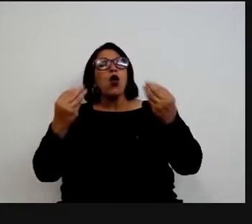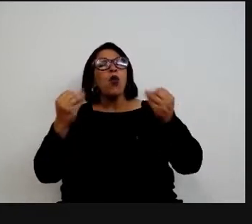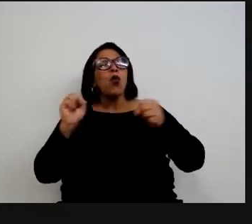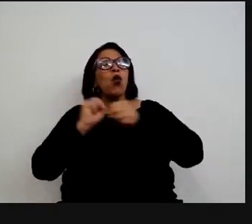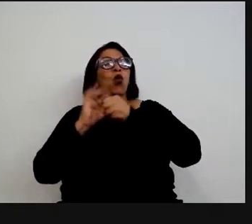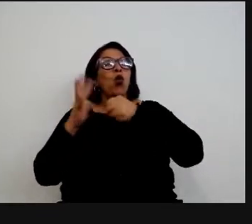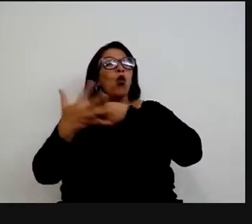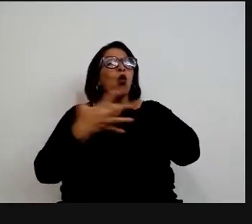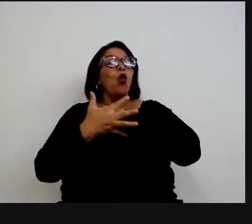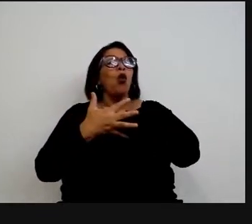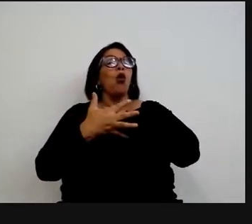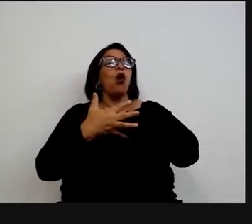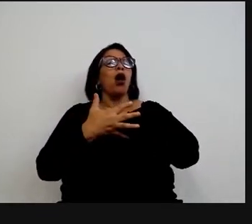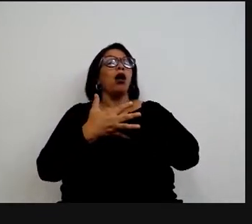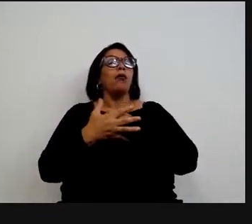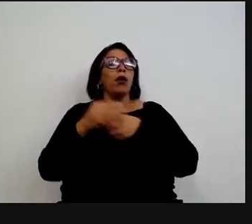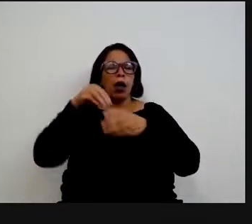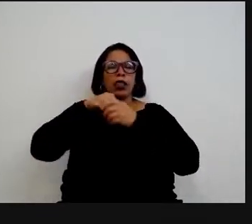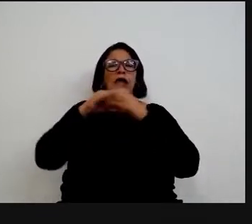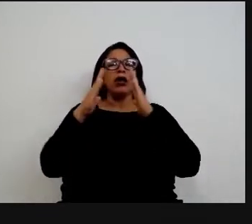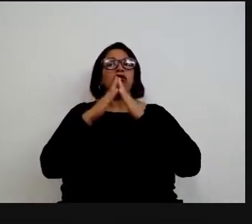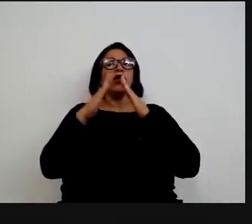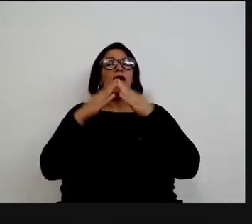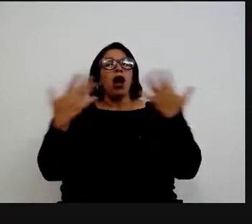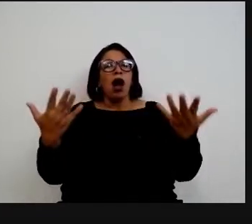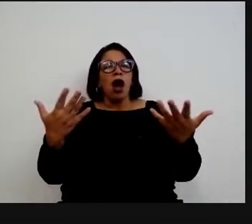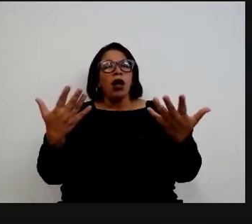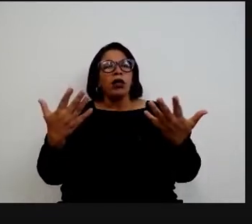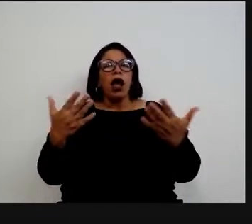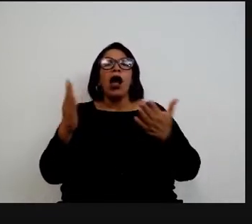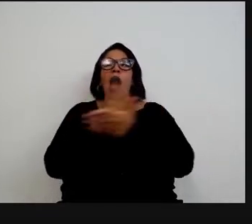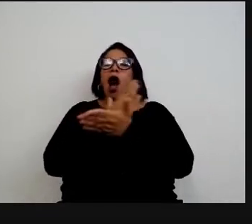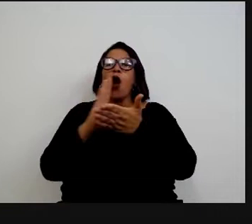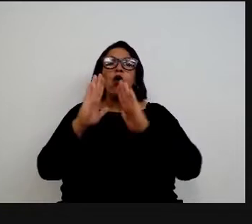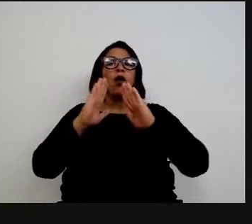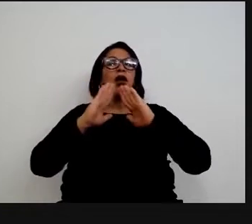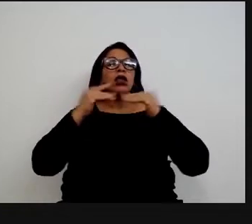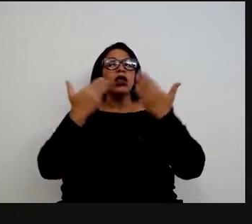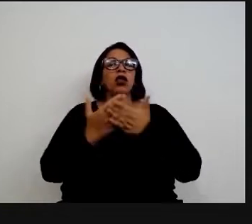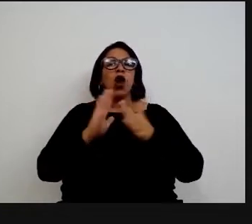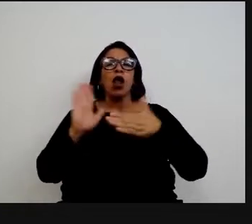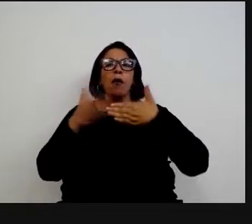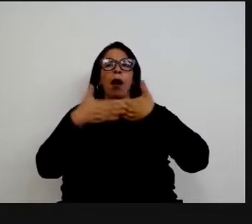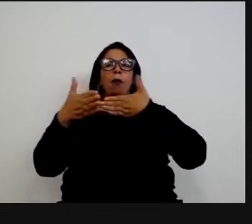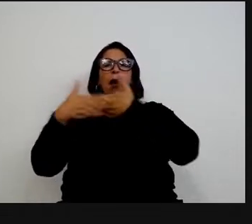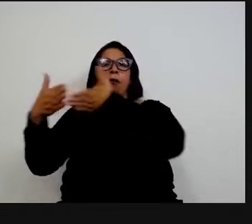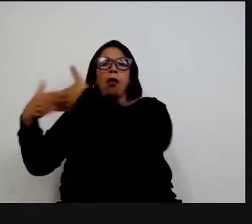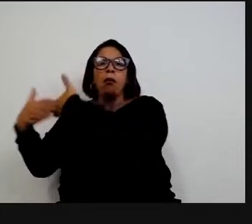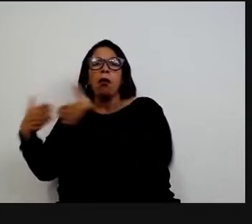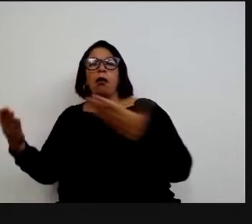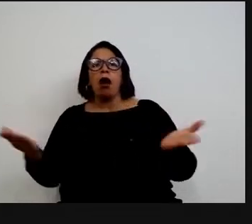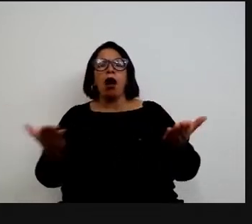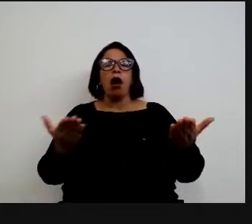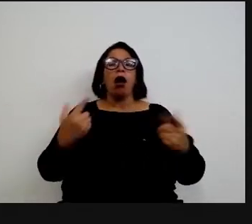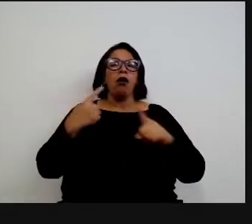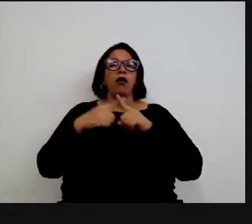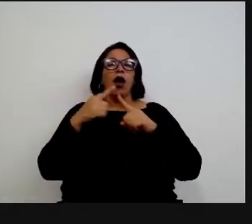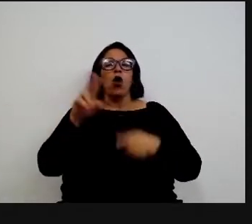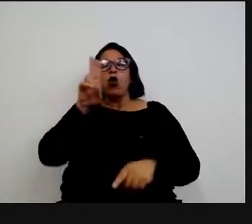era aquele enclausuramento, né? E escolas públicas nem se falam, né? Alunos que ficaram sem